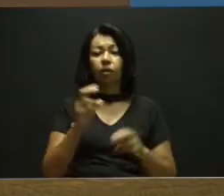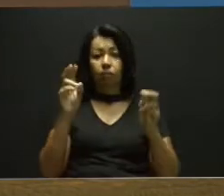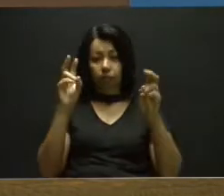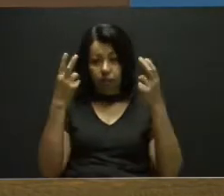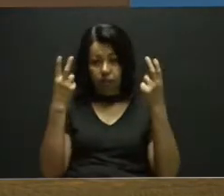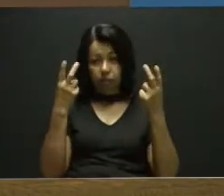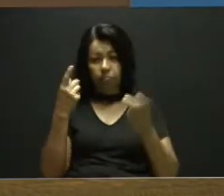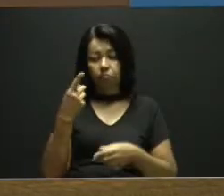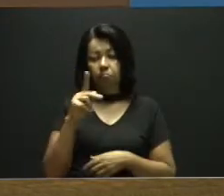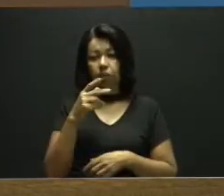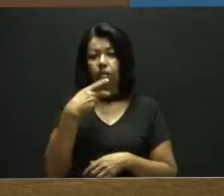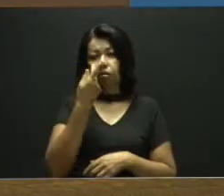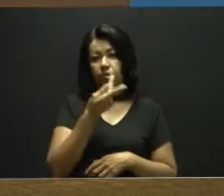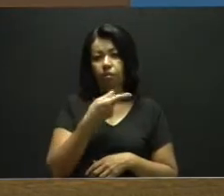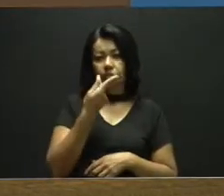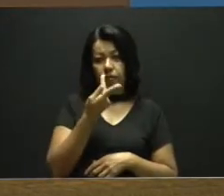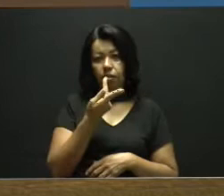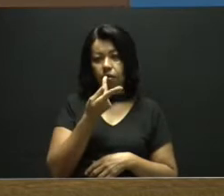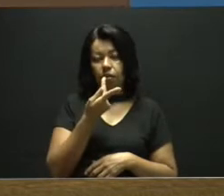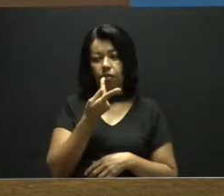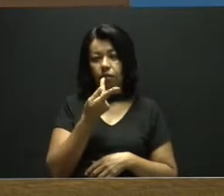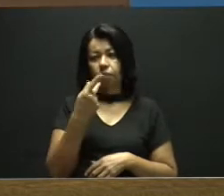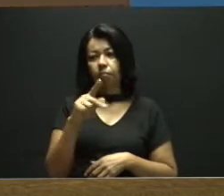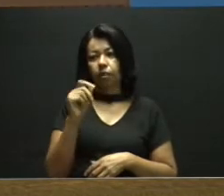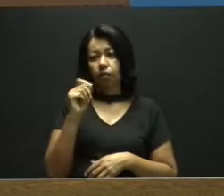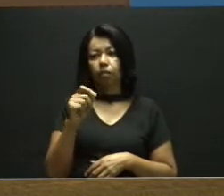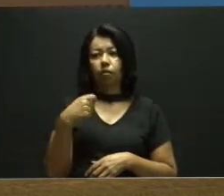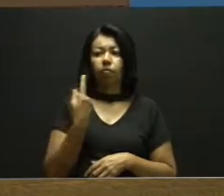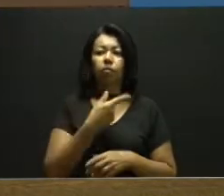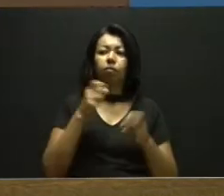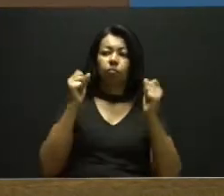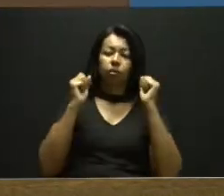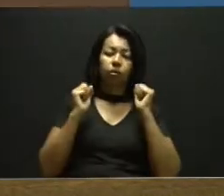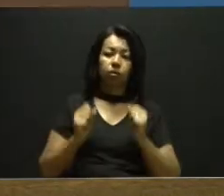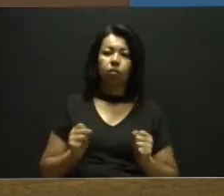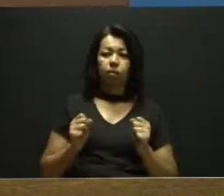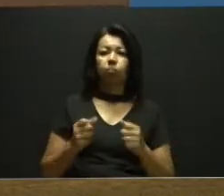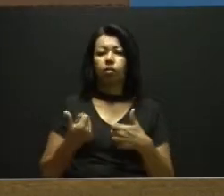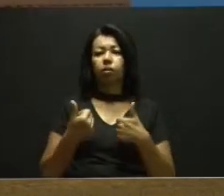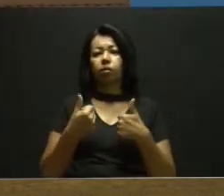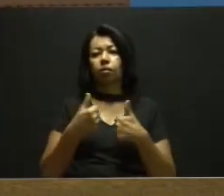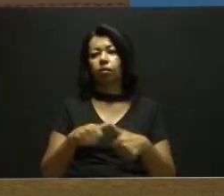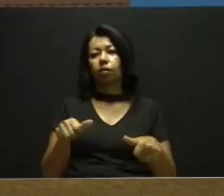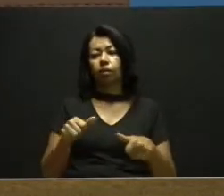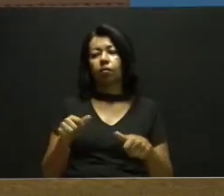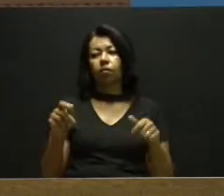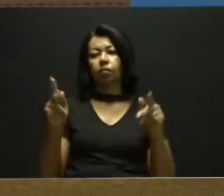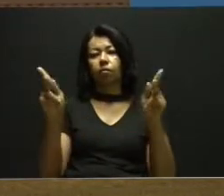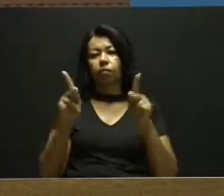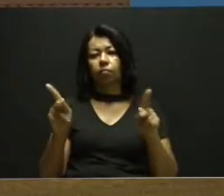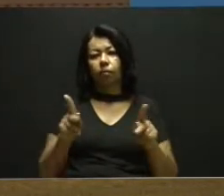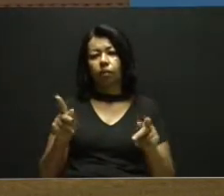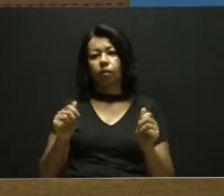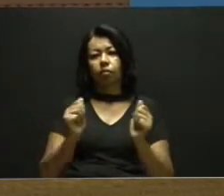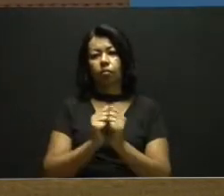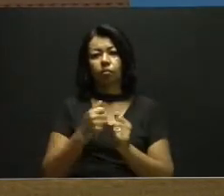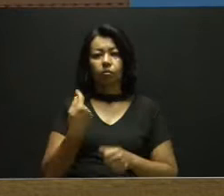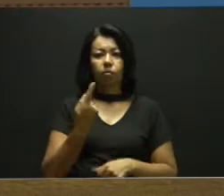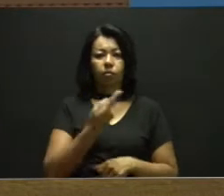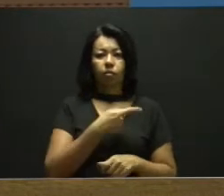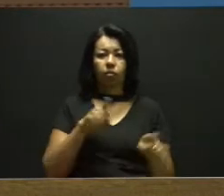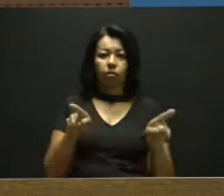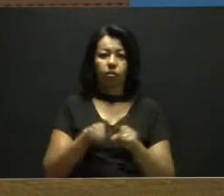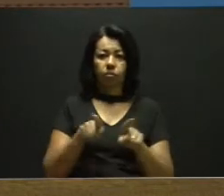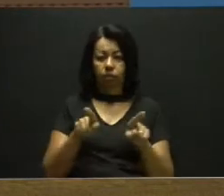essas palavras para que possamos estarmos em paz com o nosso mesmo